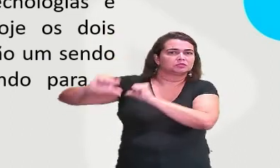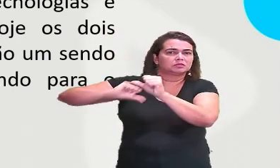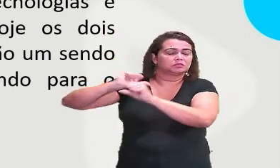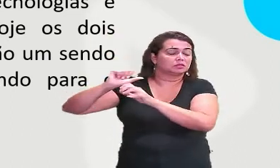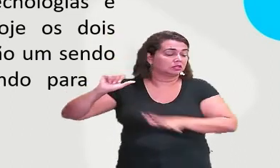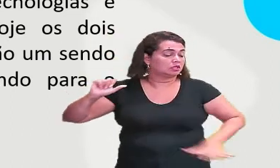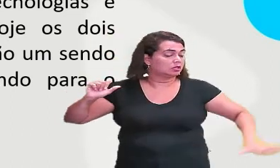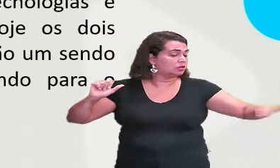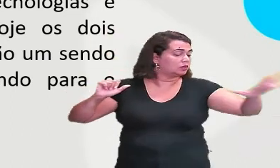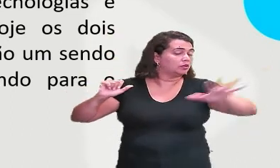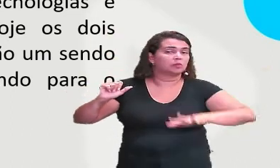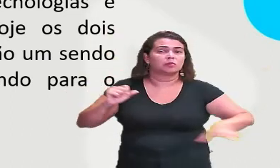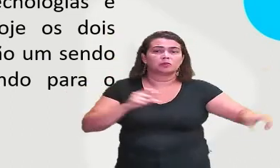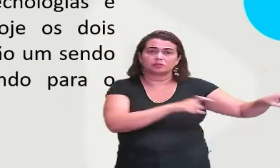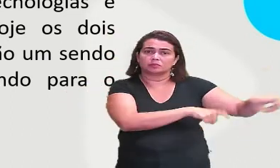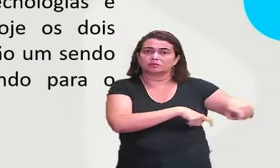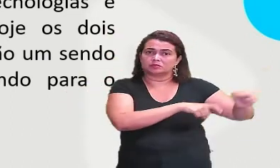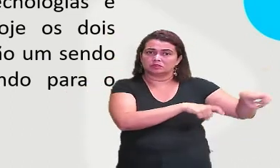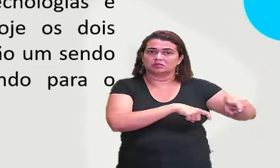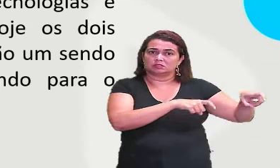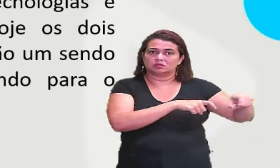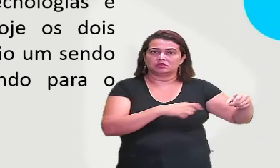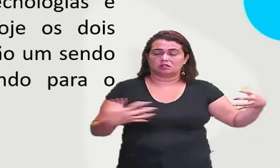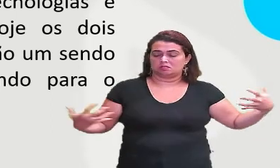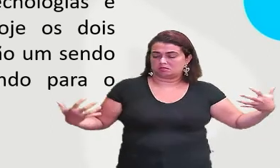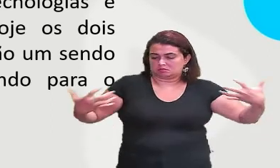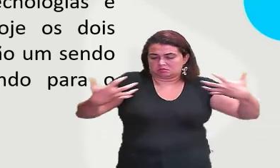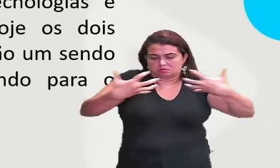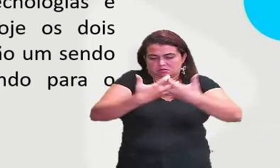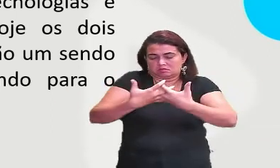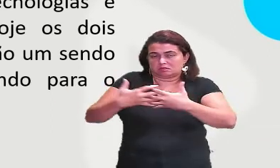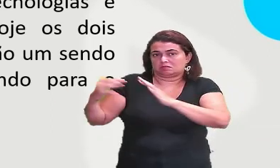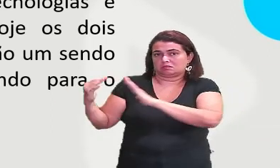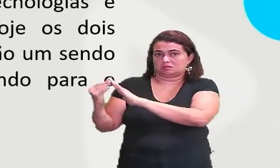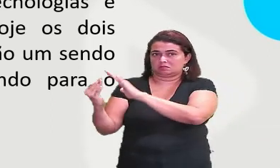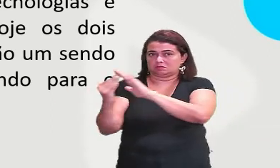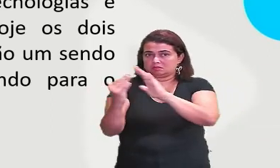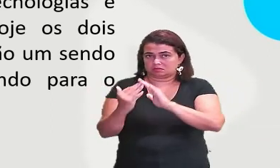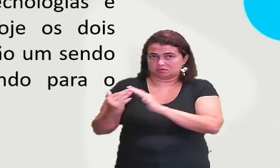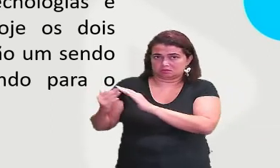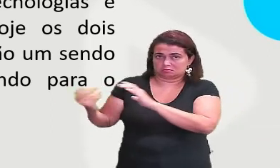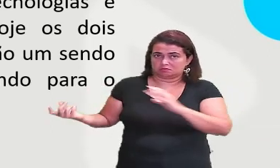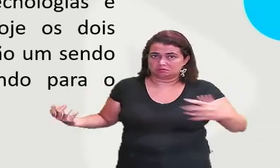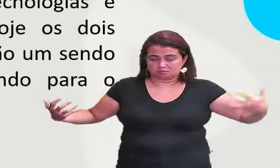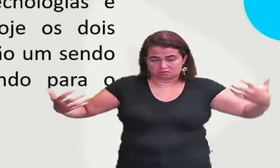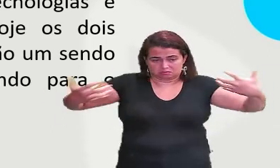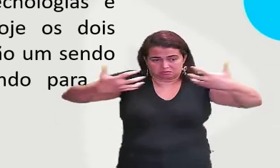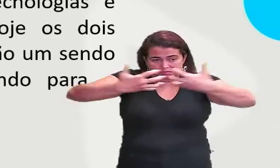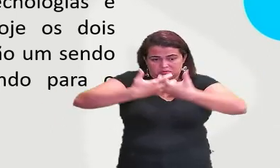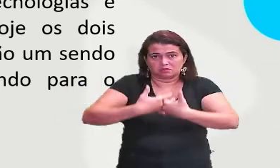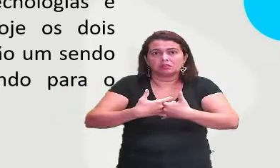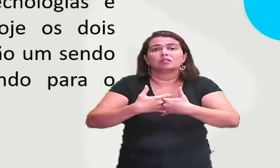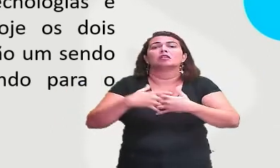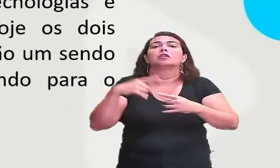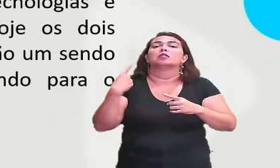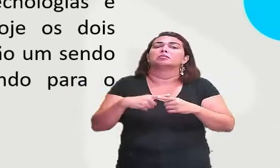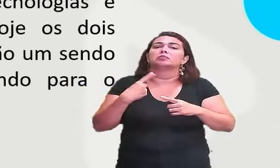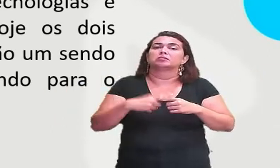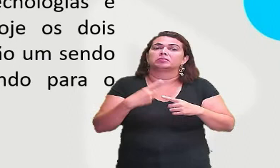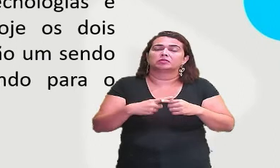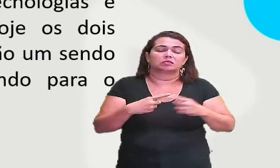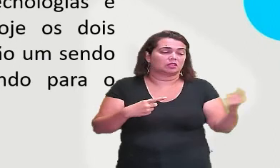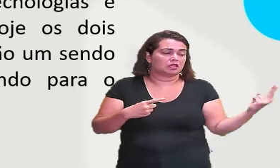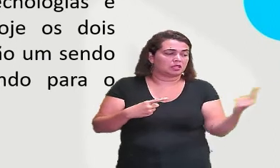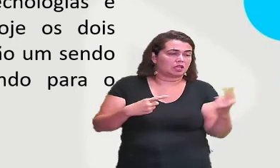rural viu-se cada vez mais atrelado ao urbano, uma vez que as práticas, né, da agricultura e